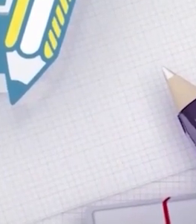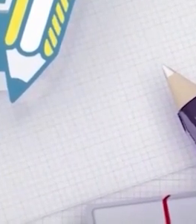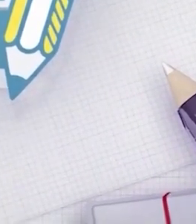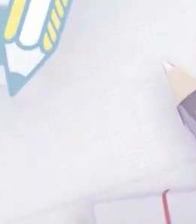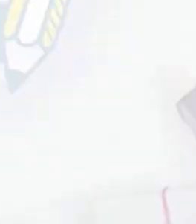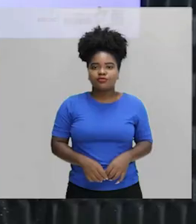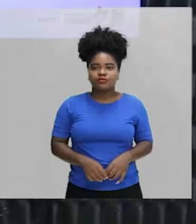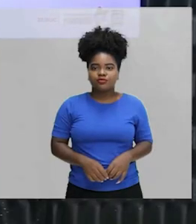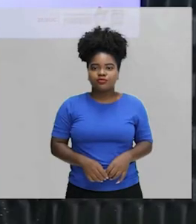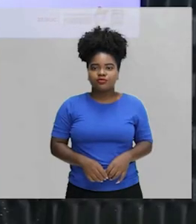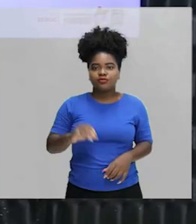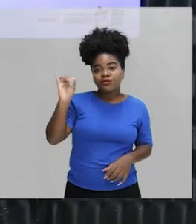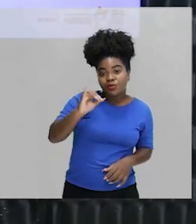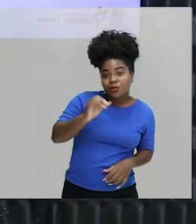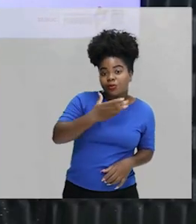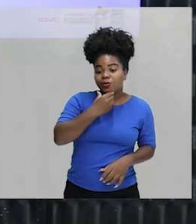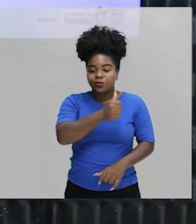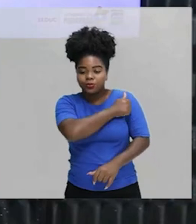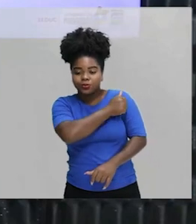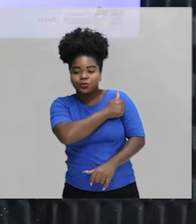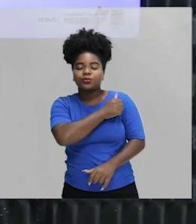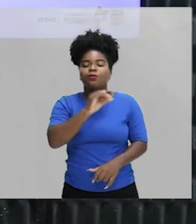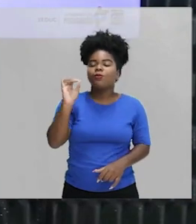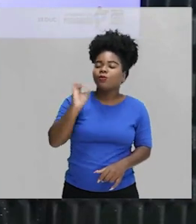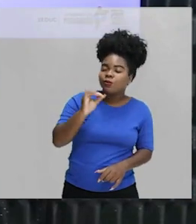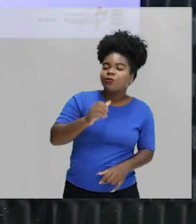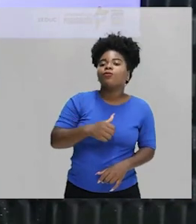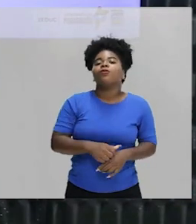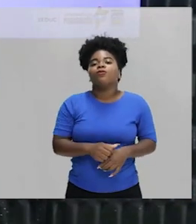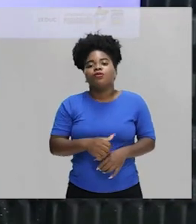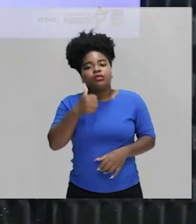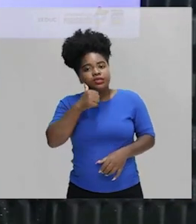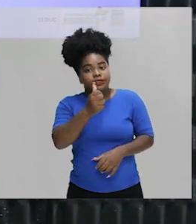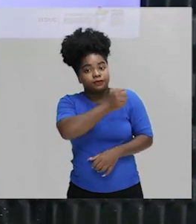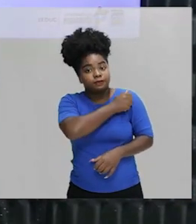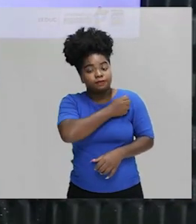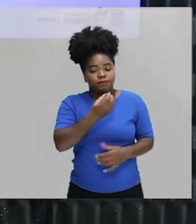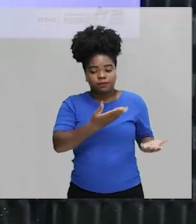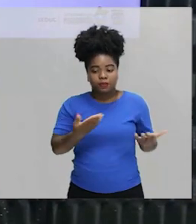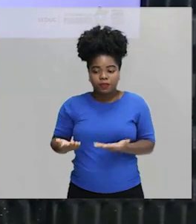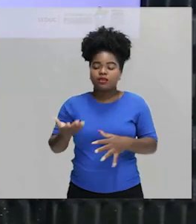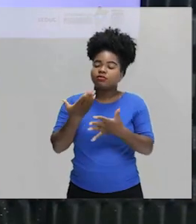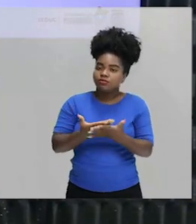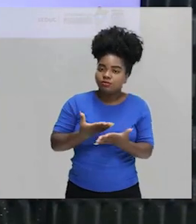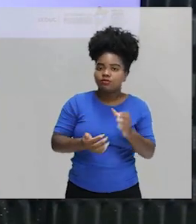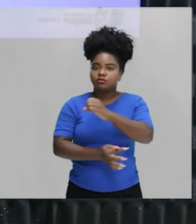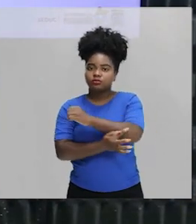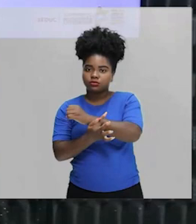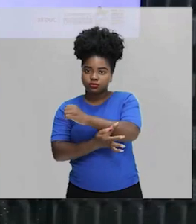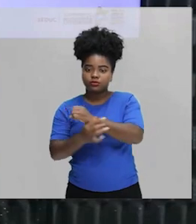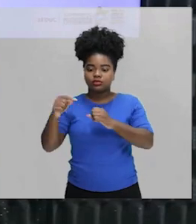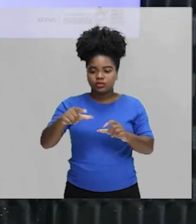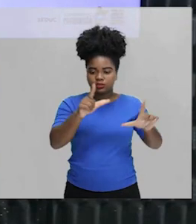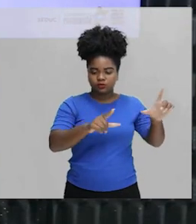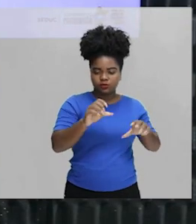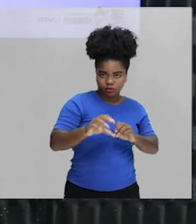tchau Olá aluna Olá aluno bem-vindo Mais uma aula de fisc aqui pela TV educação e também pela plataforma